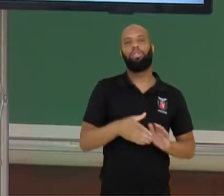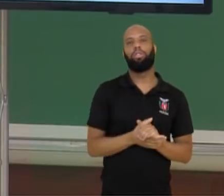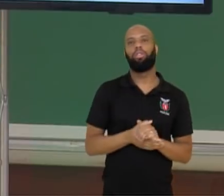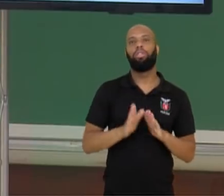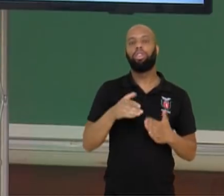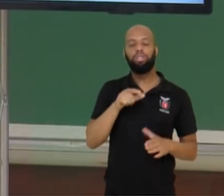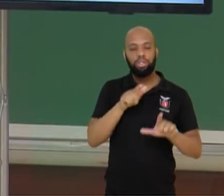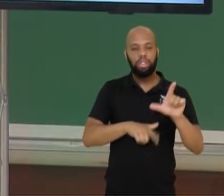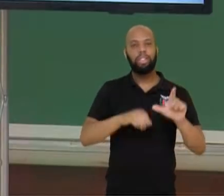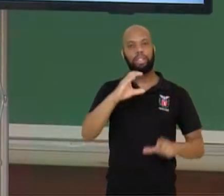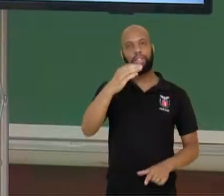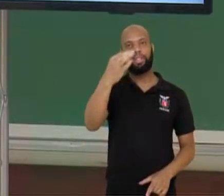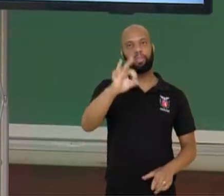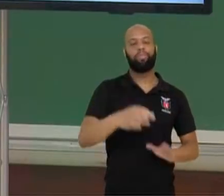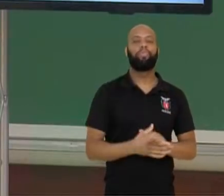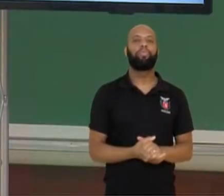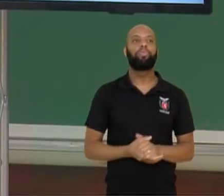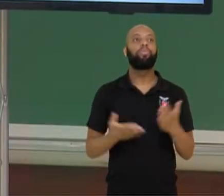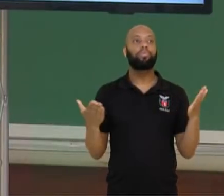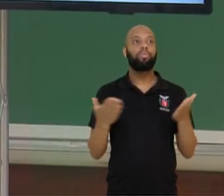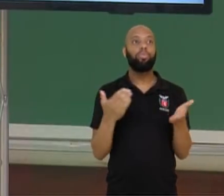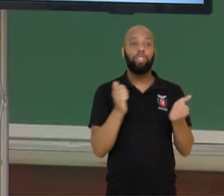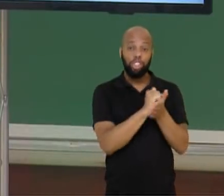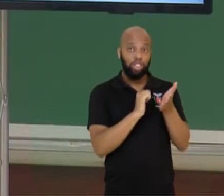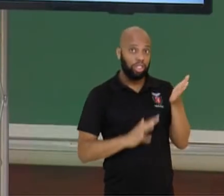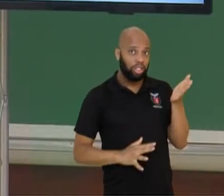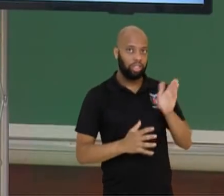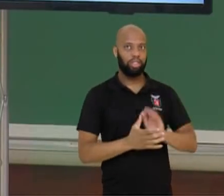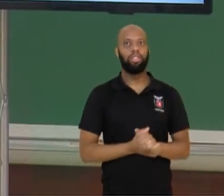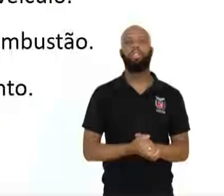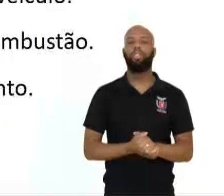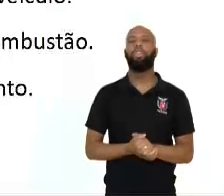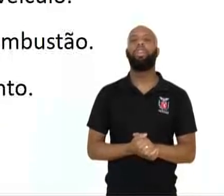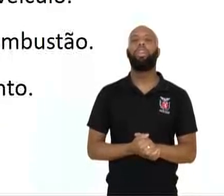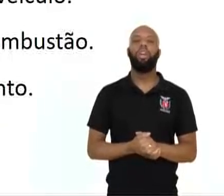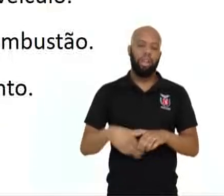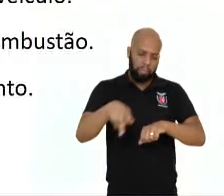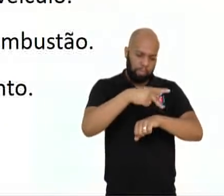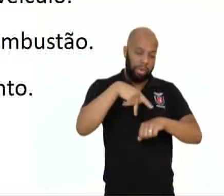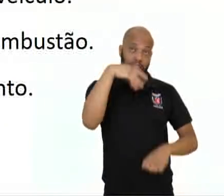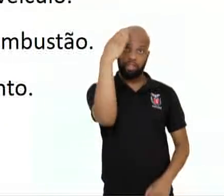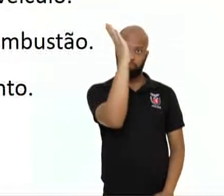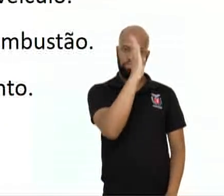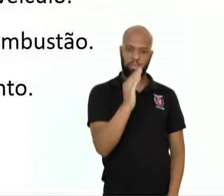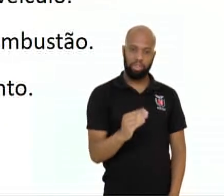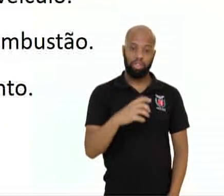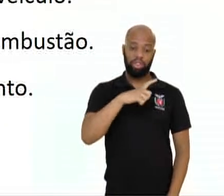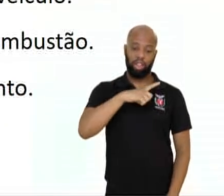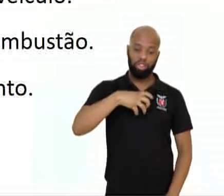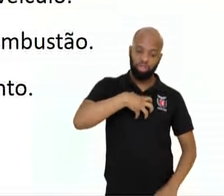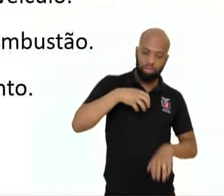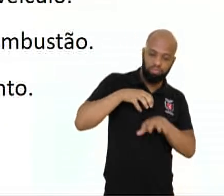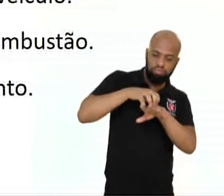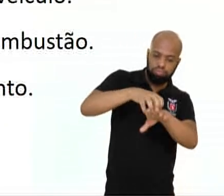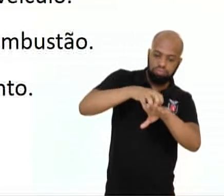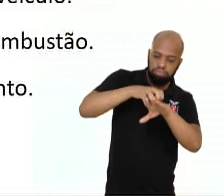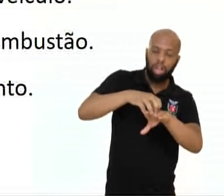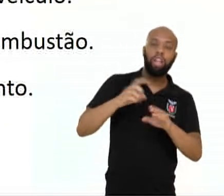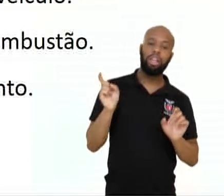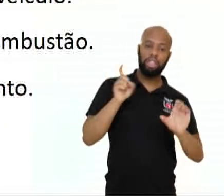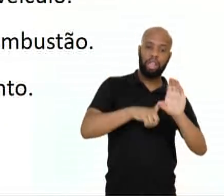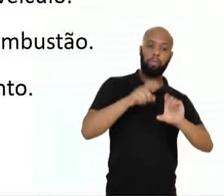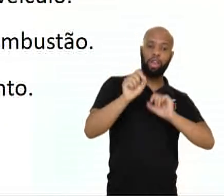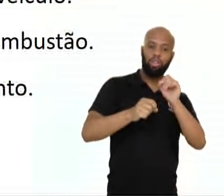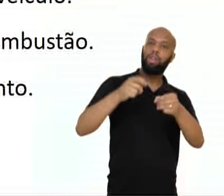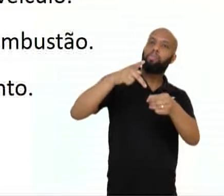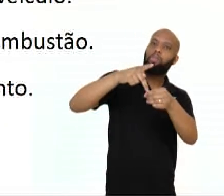só a letra C. Um exercício agora. Nosso país tem um sistema de transporte que depende do uso de